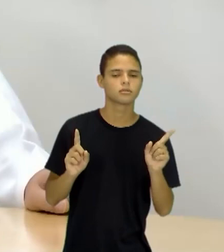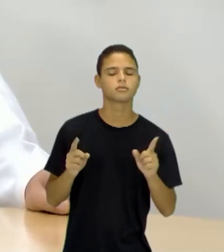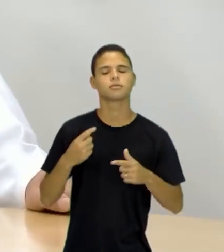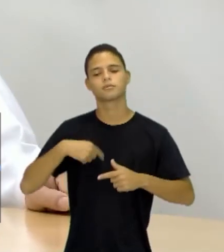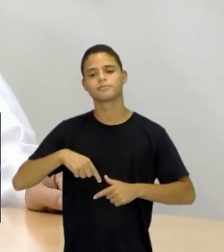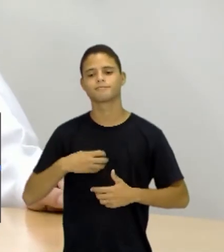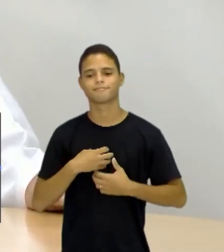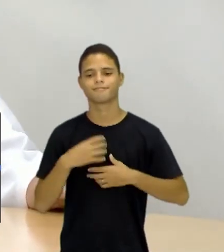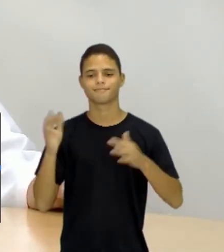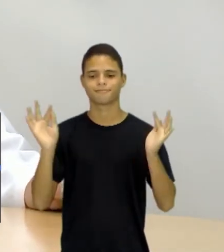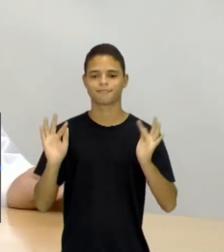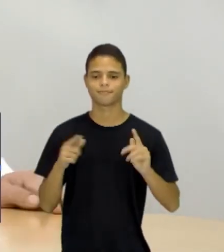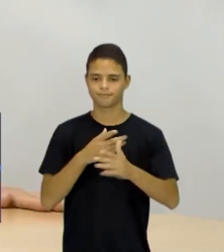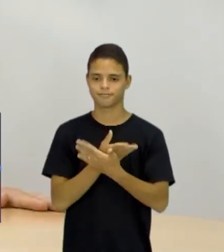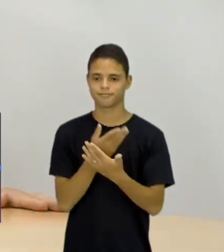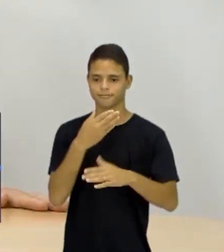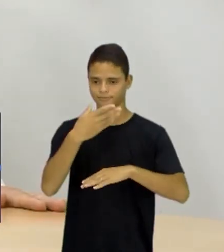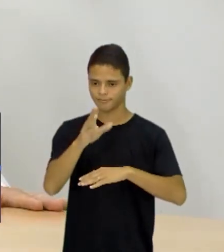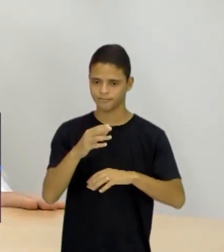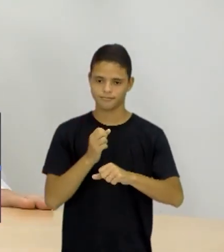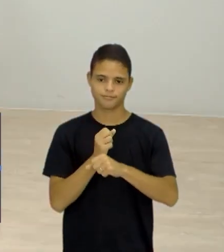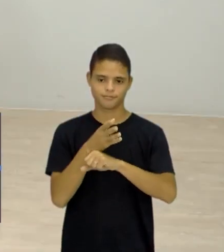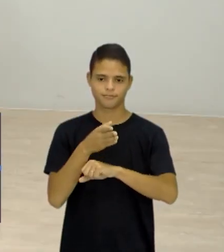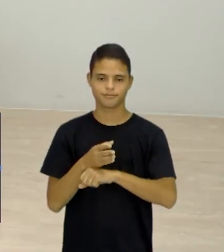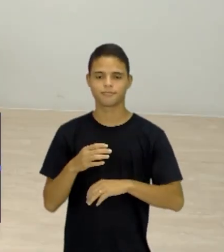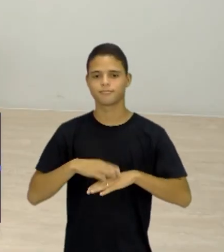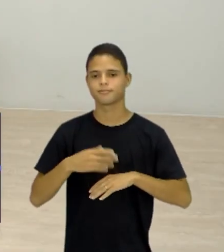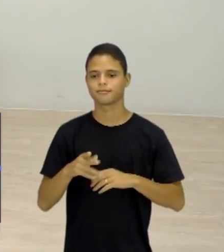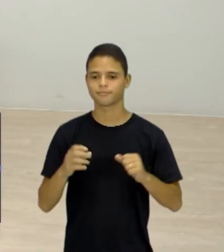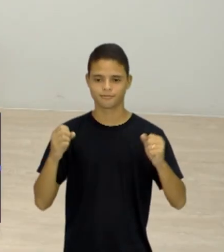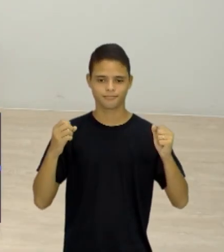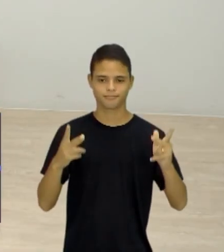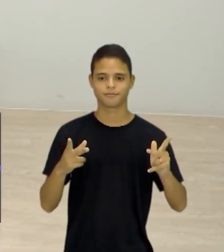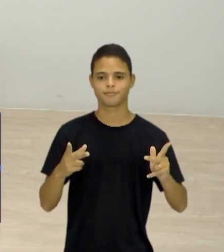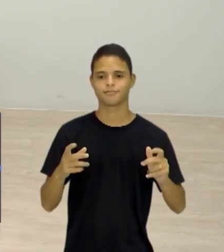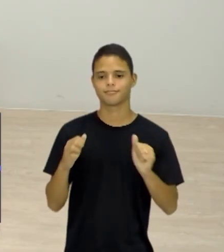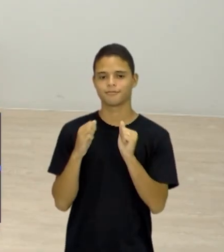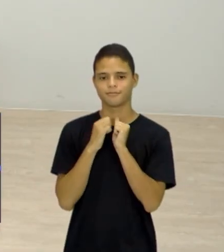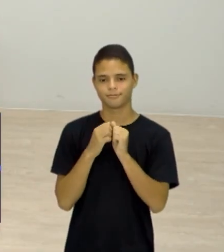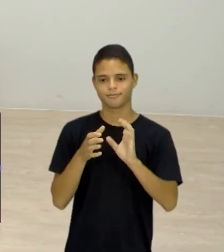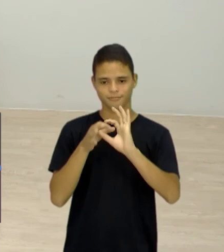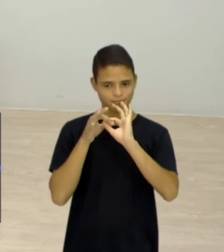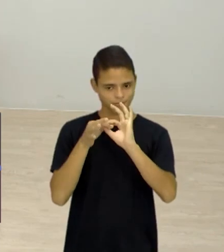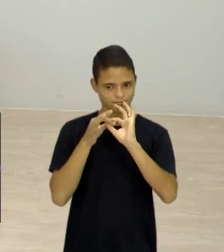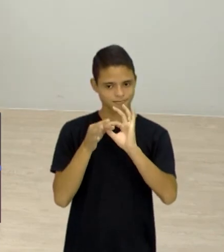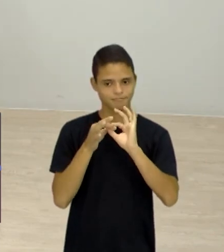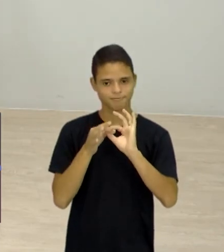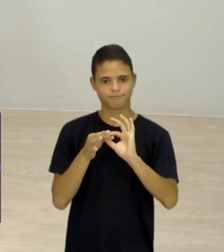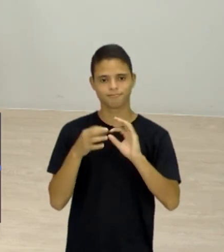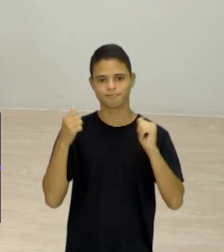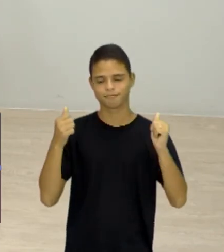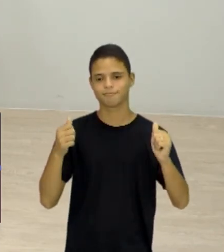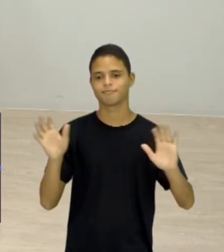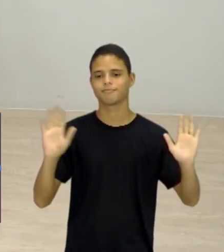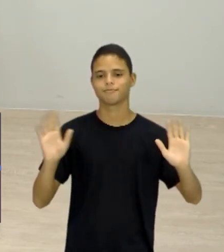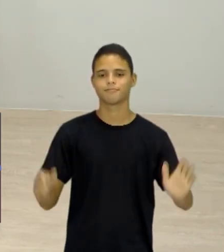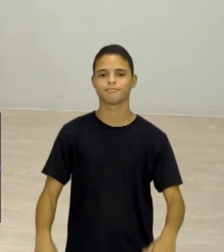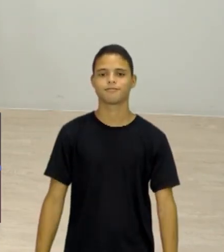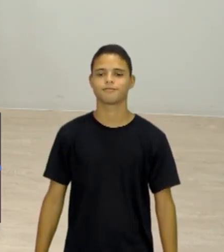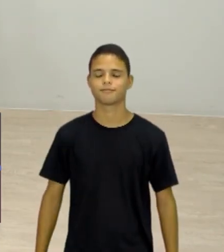feliz aí da participação de todos vocês. É isso aí, tamo junto, Joel. É nóis!